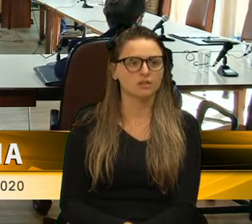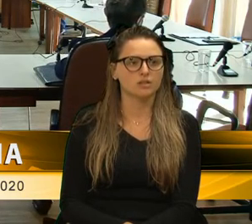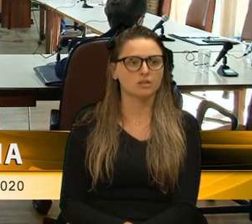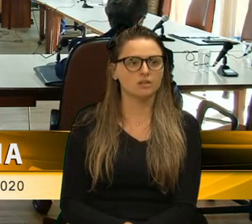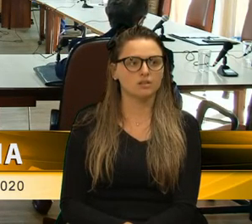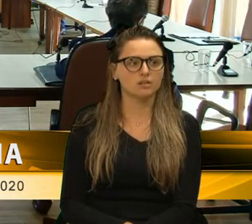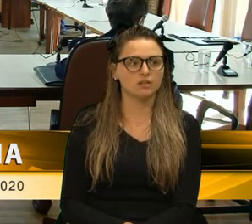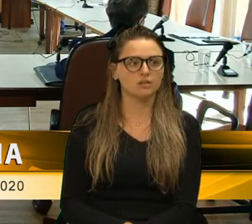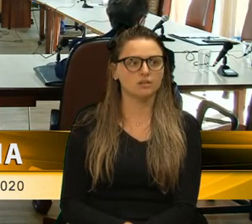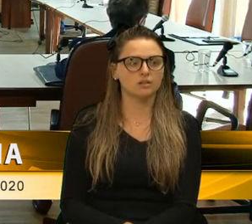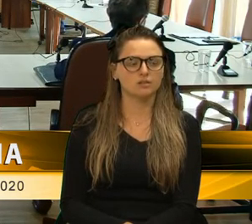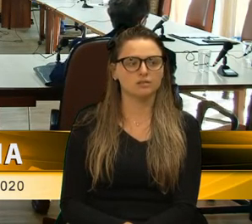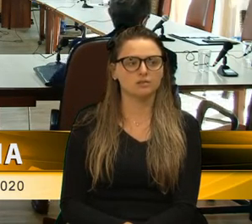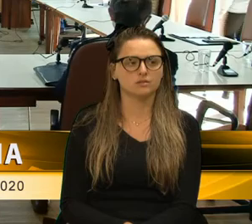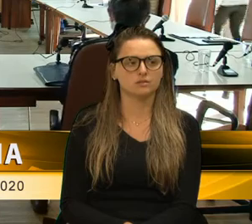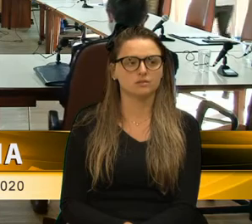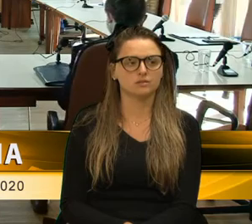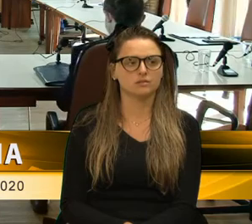Bom dia.